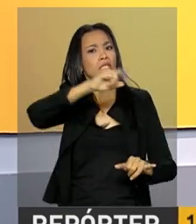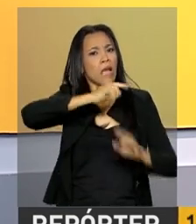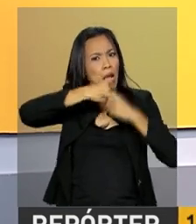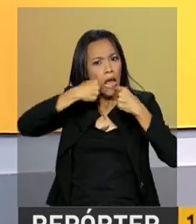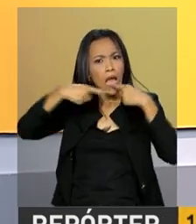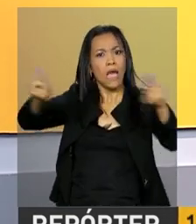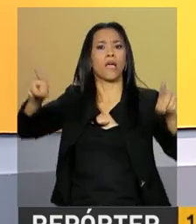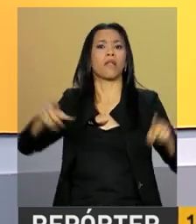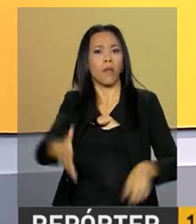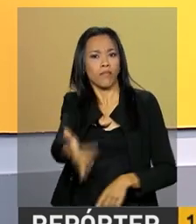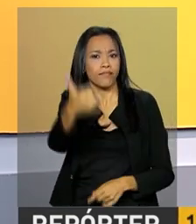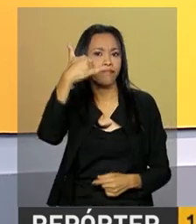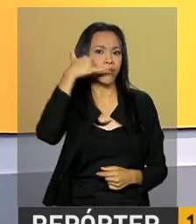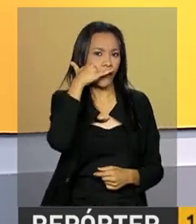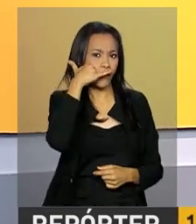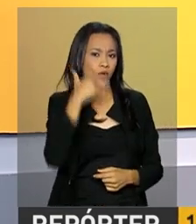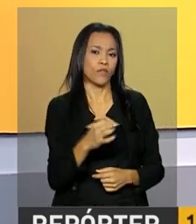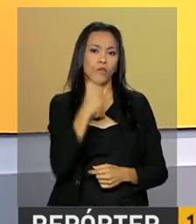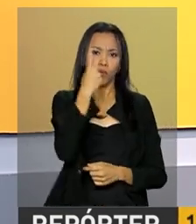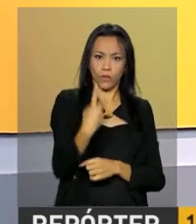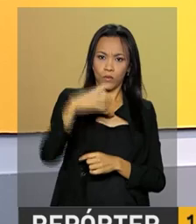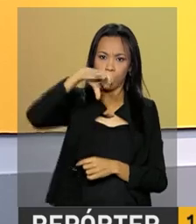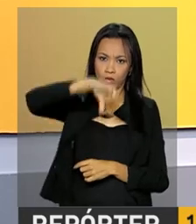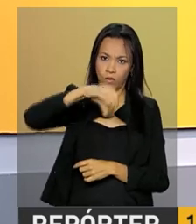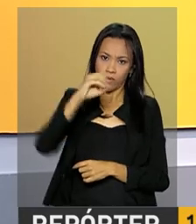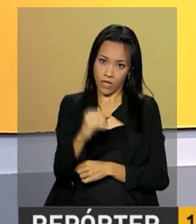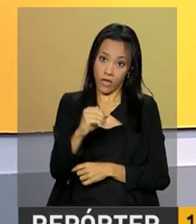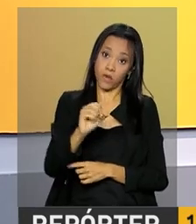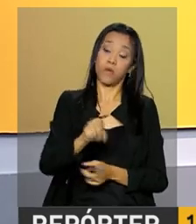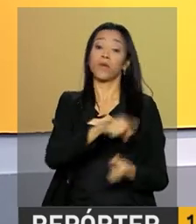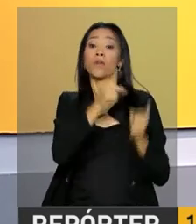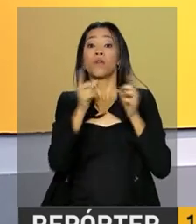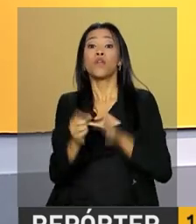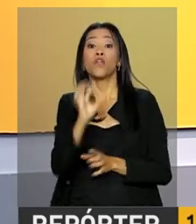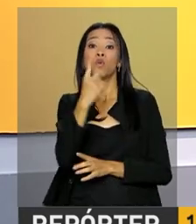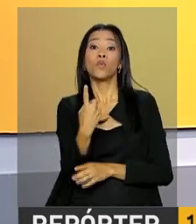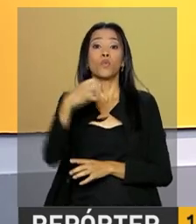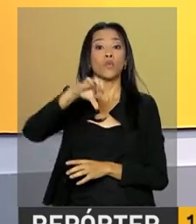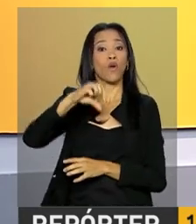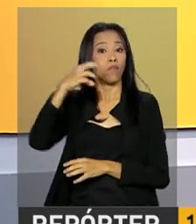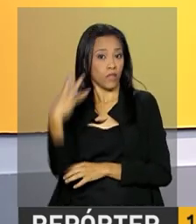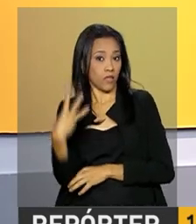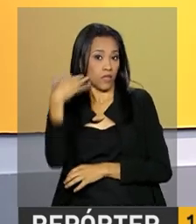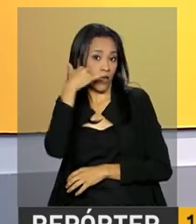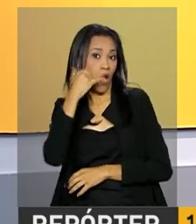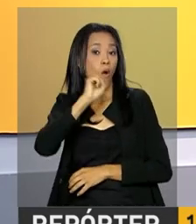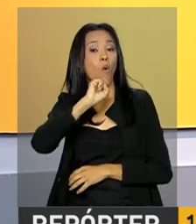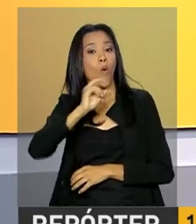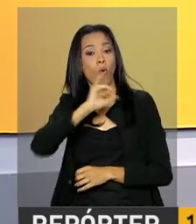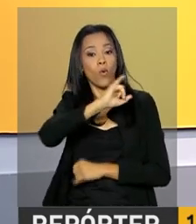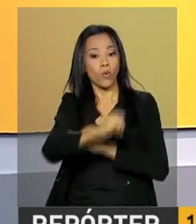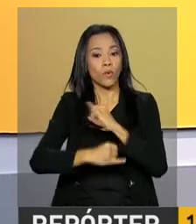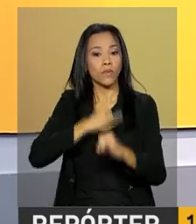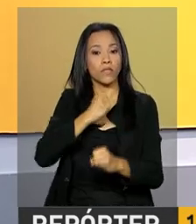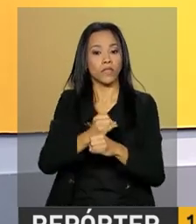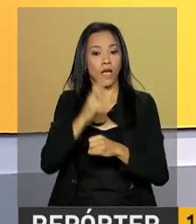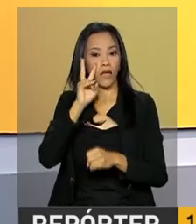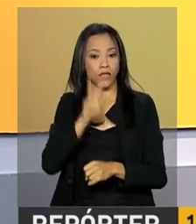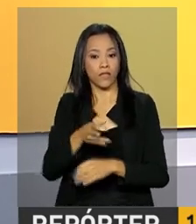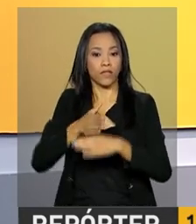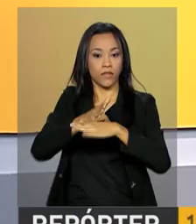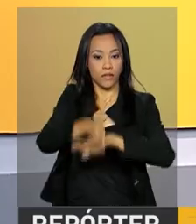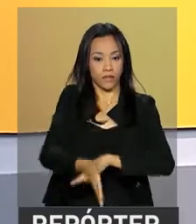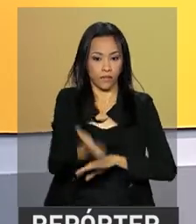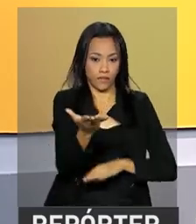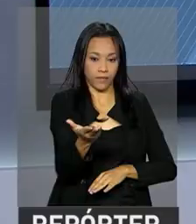essa prática para os telefones 190 e 193 ou pelo site do SENIPA